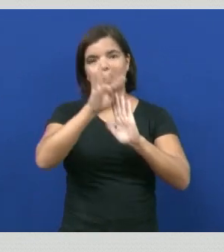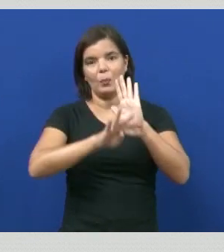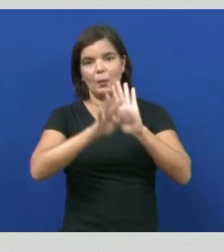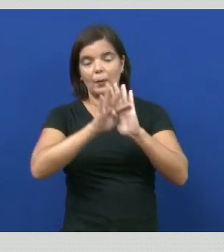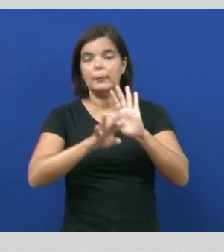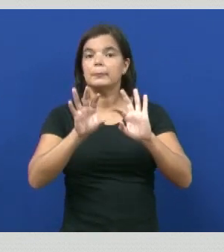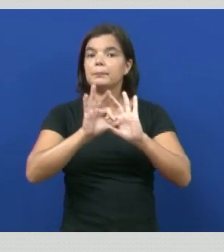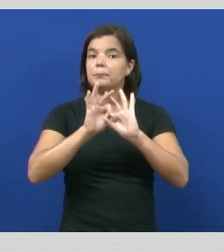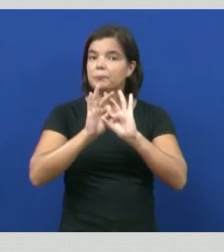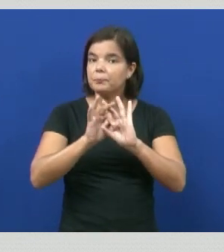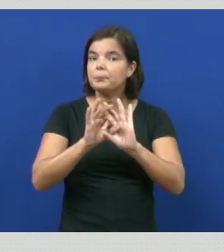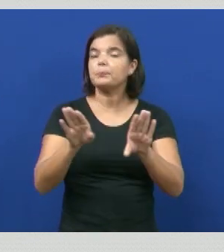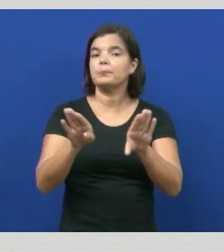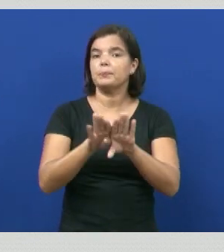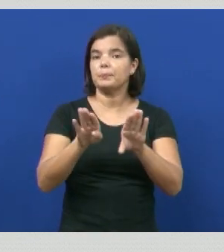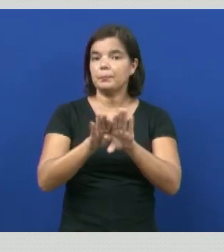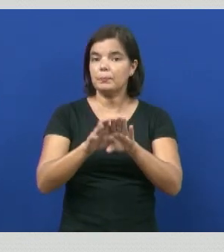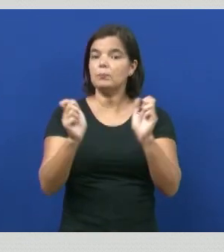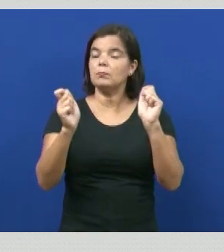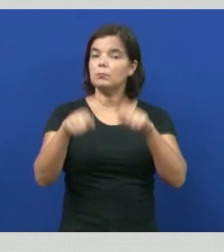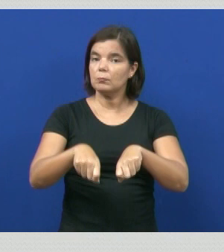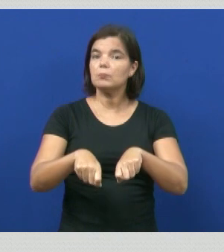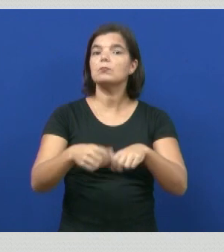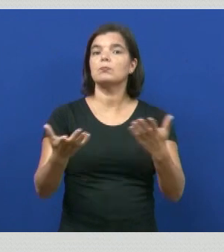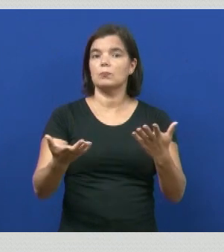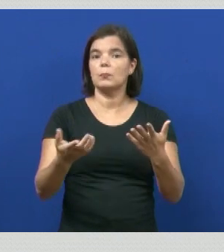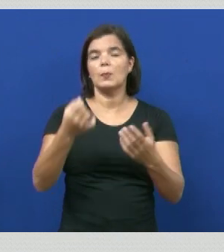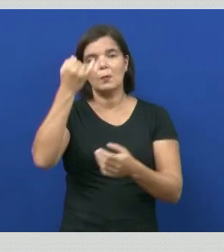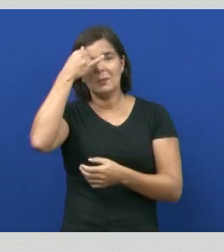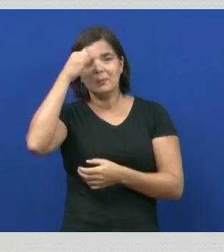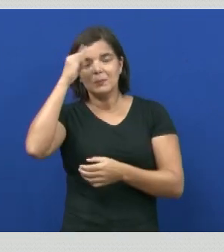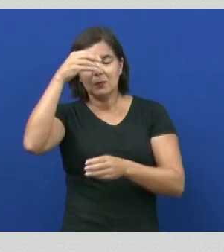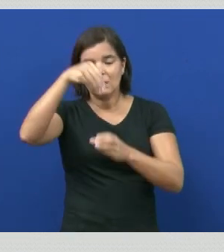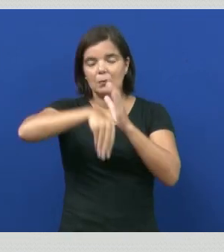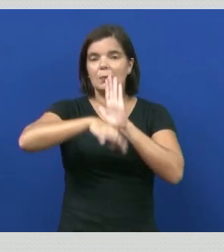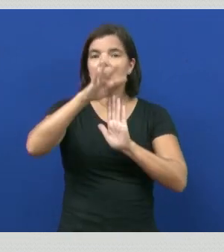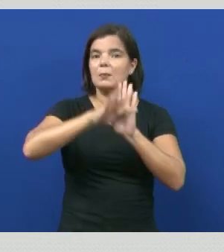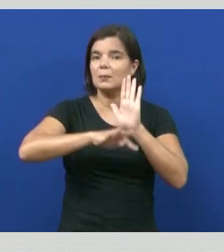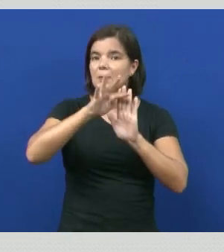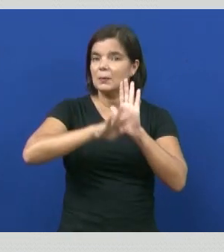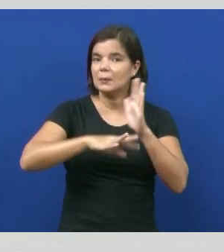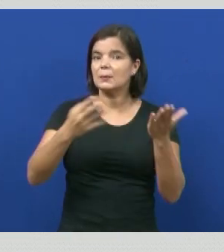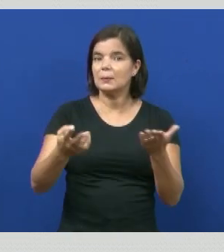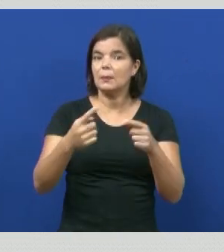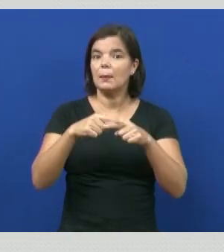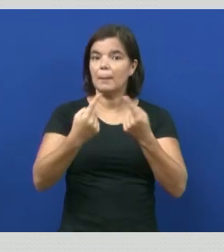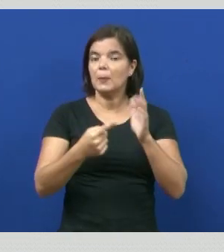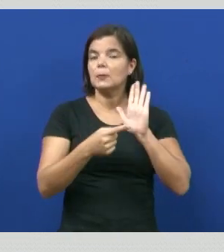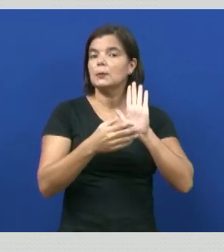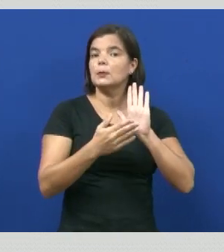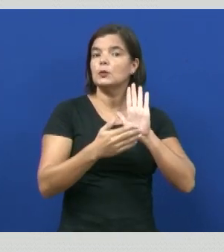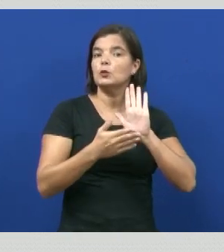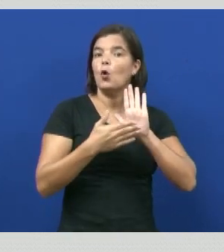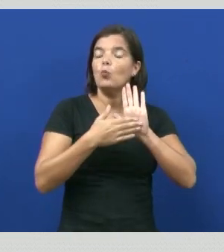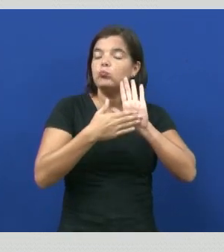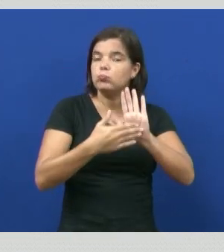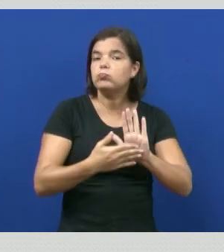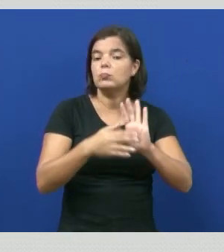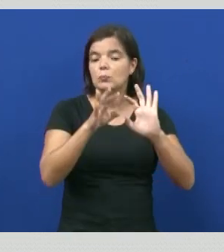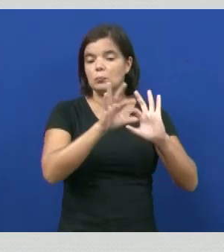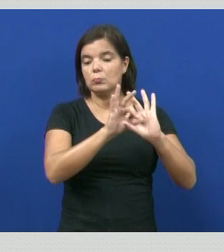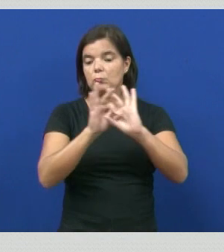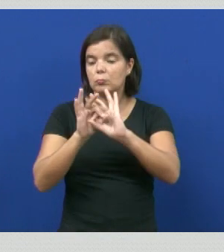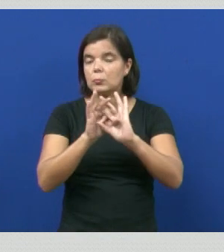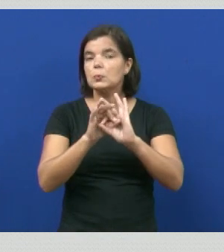termos, permitem a ligação, a harmonia e possibilitam a amarração de ideias dentro de um texto, exercem papéis de conectores como